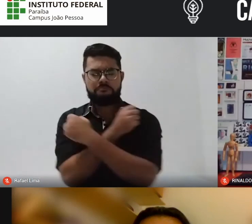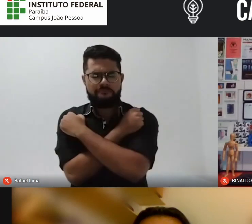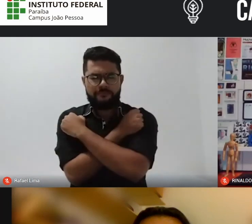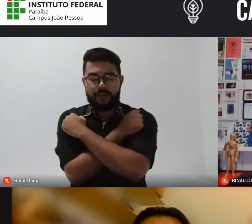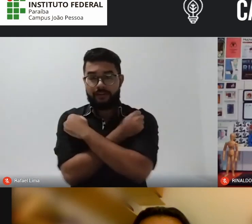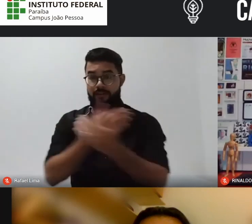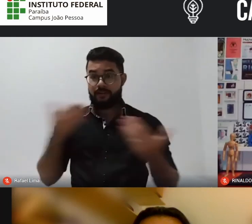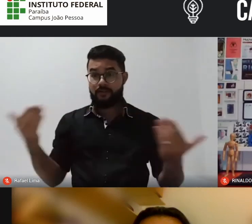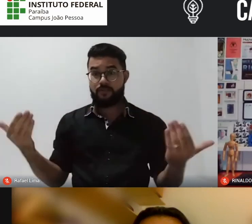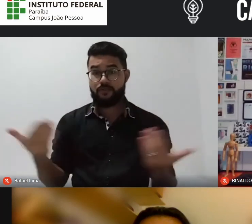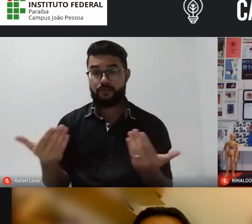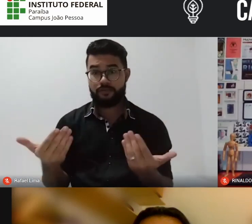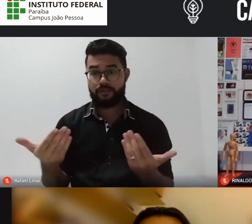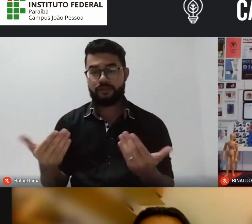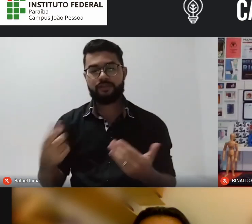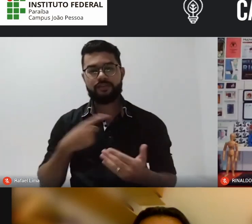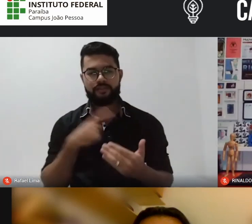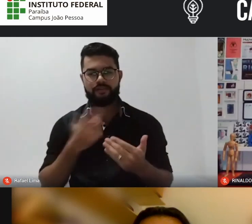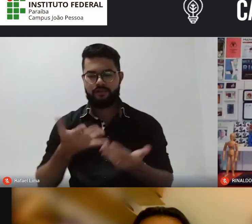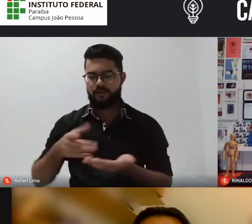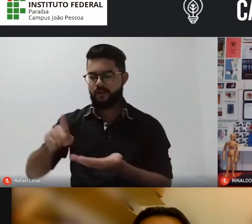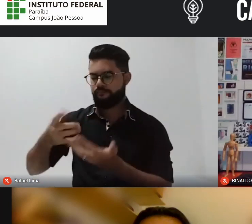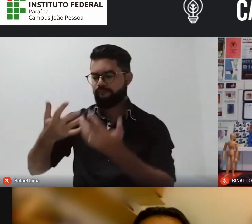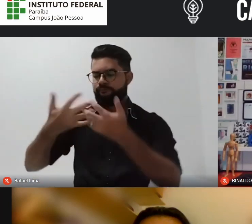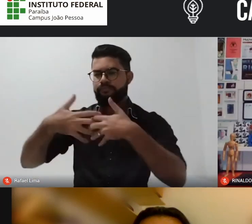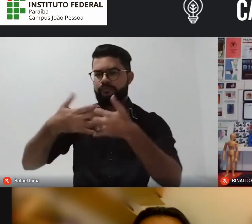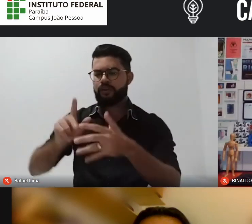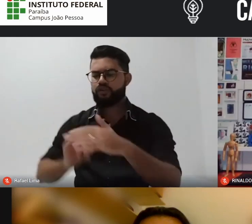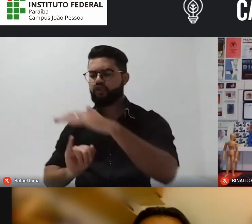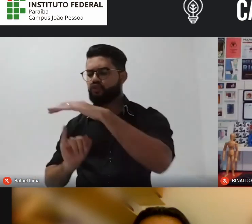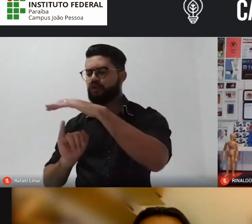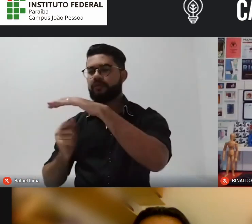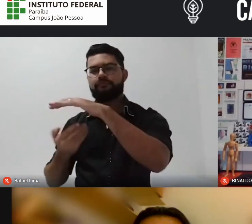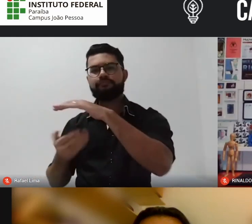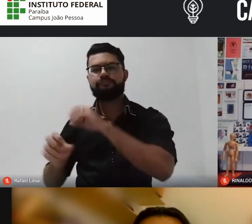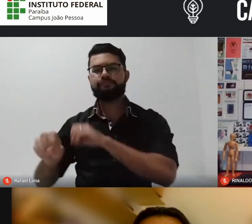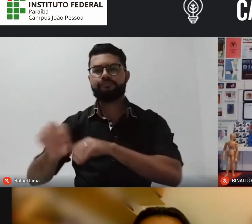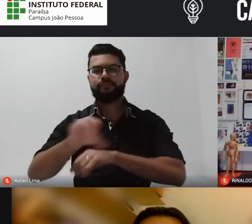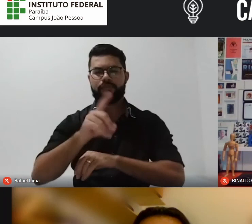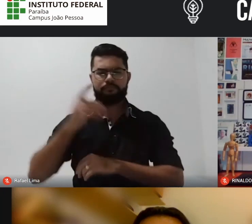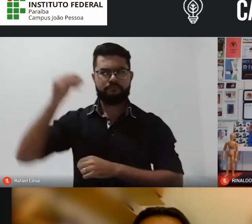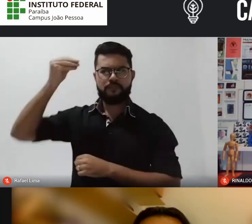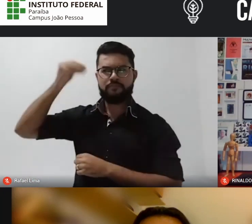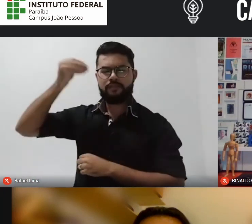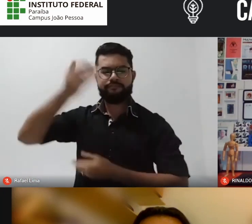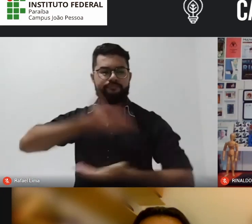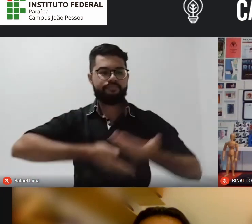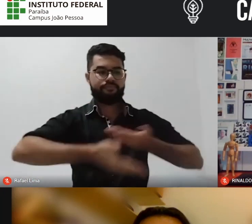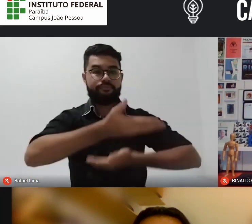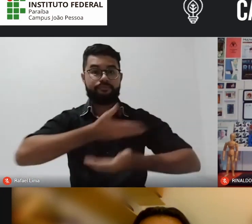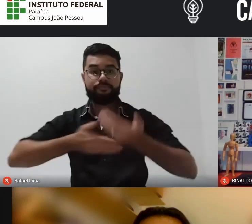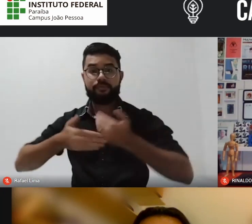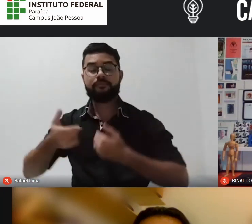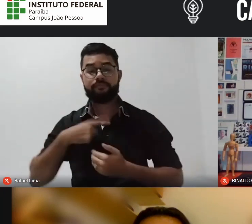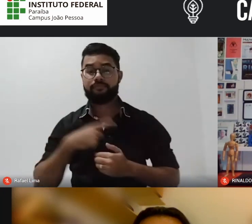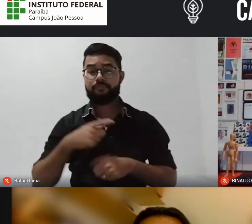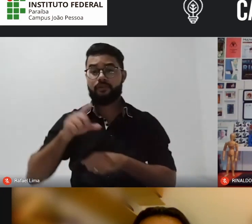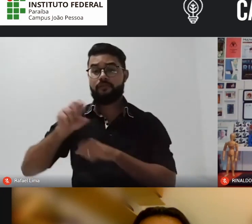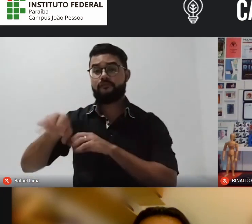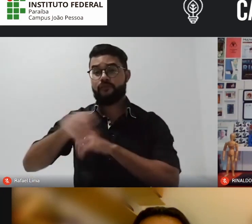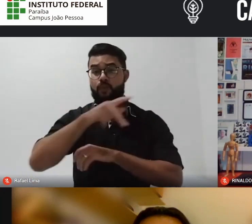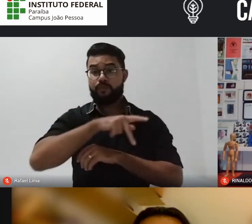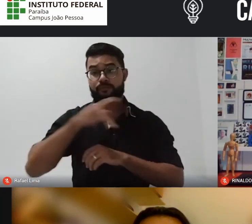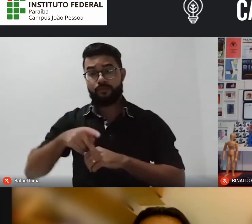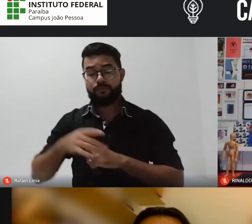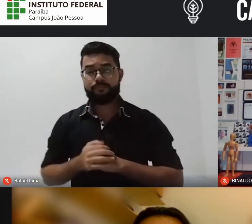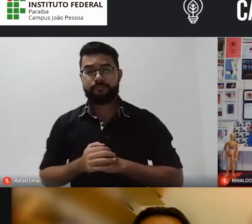enquanto instituição de ensino e dividimos nossas experiências do dia a dia docente. E este evento,